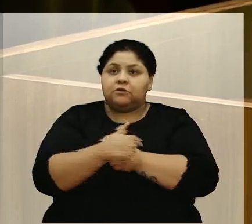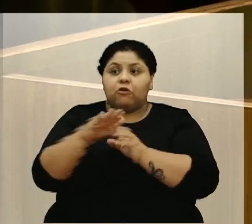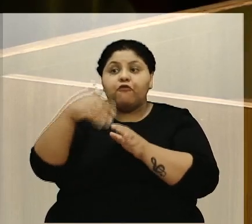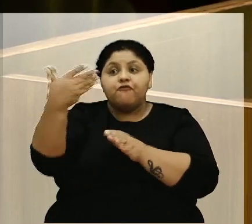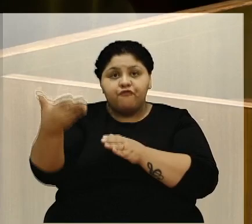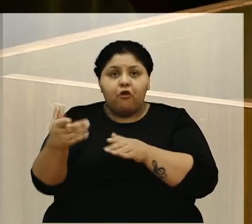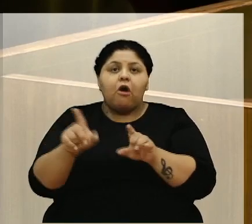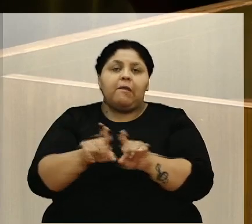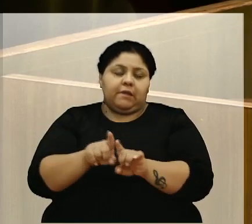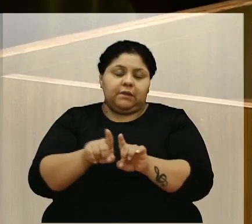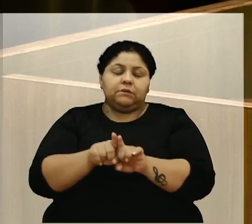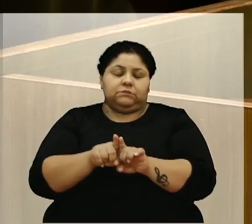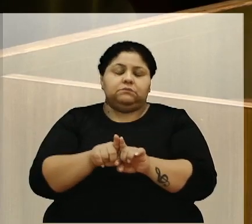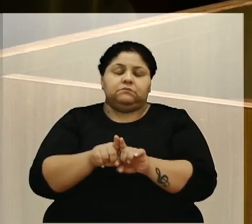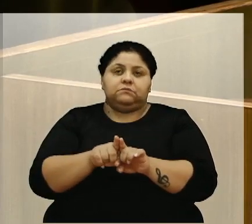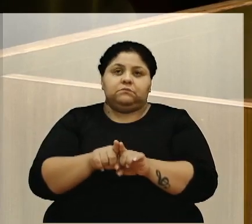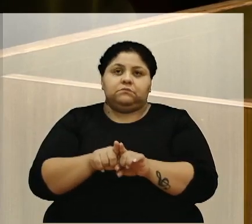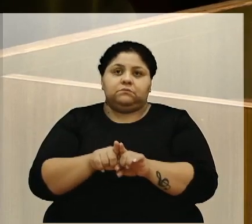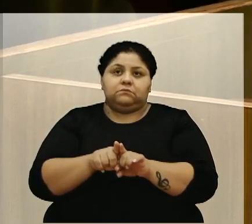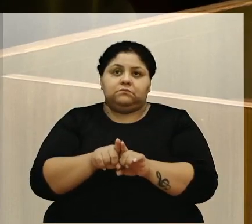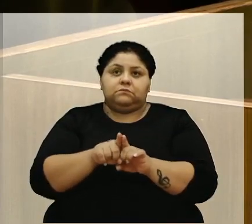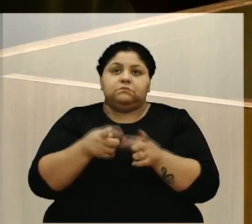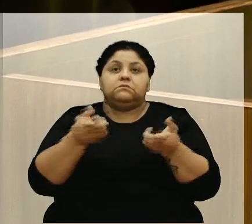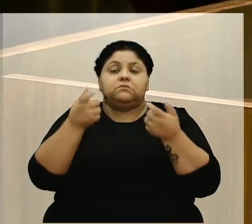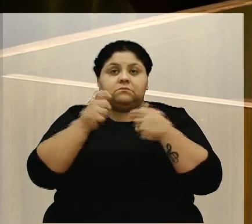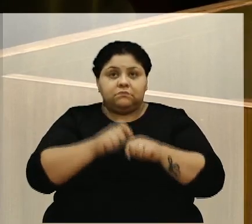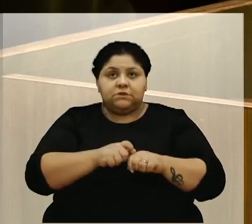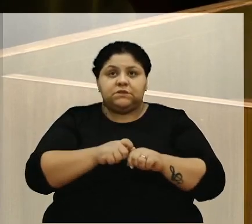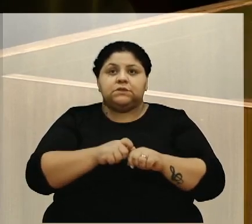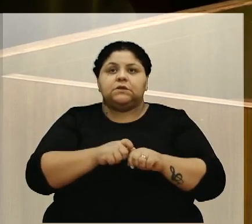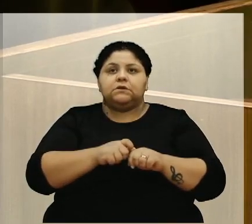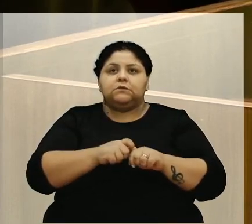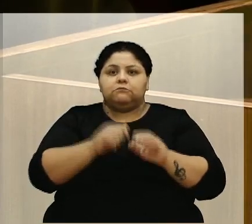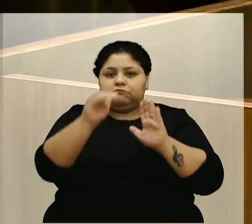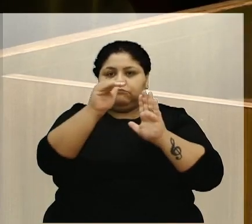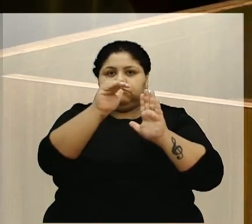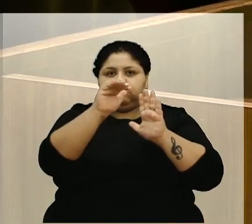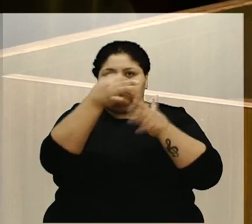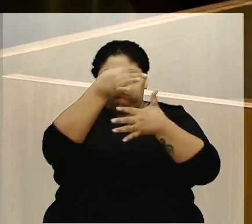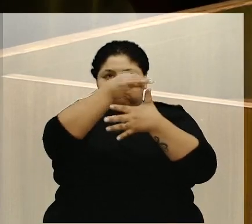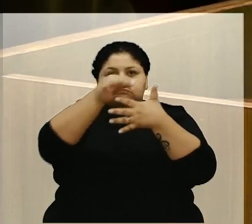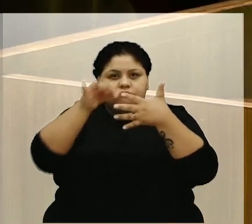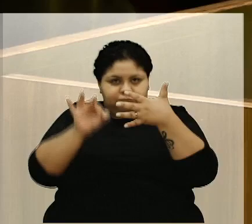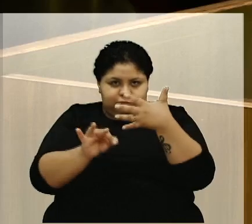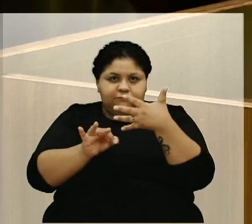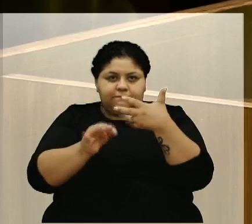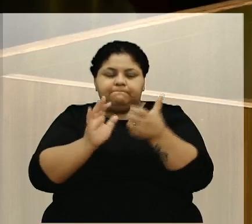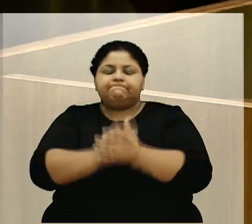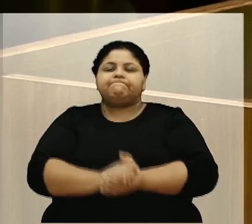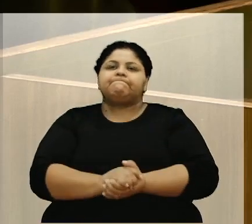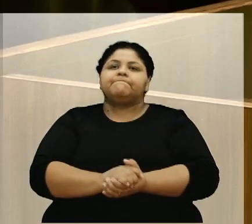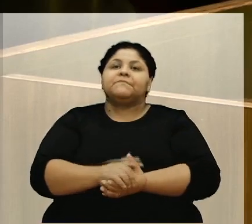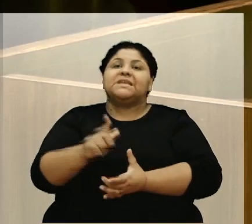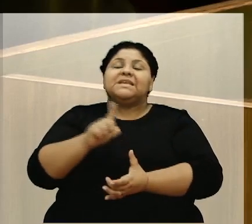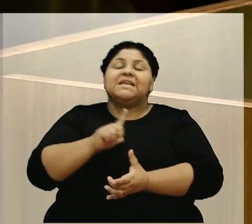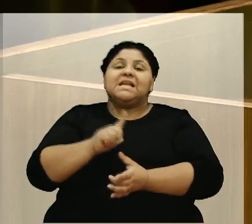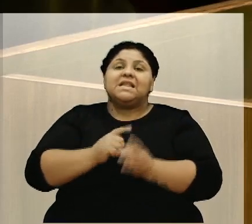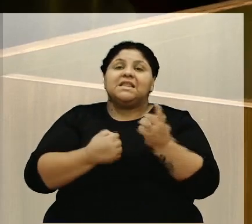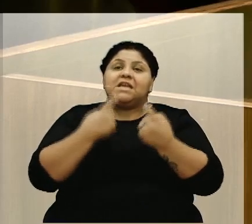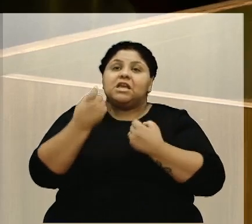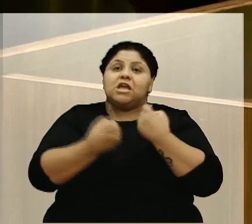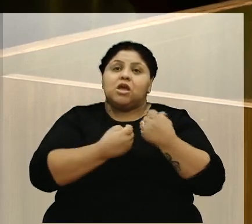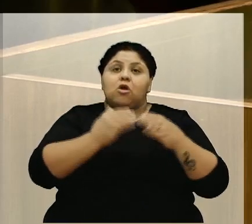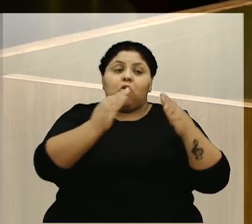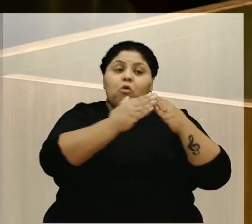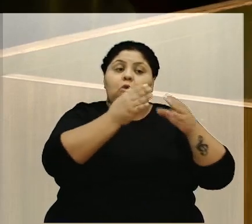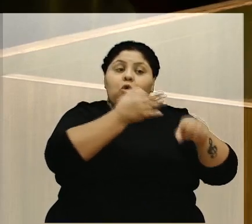dela estarão precisando desses itens. Também vale lembrar que tem alguns abrigos em função de